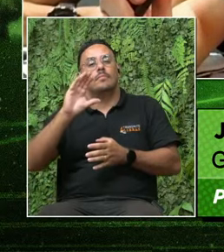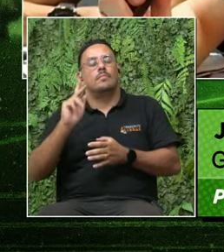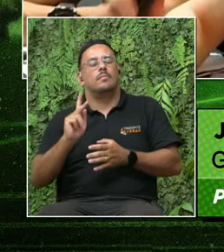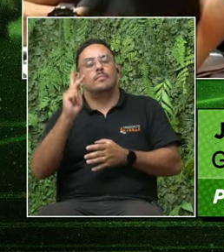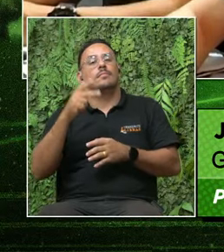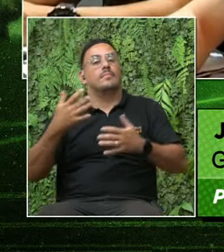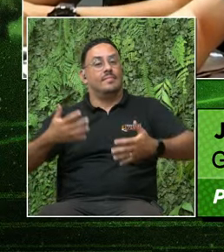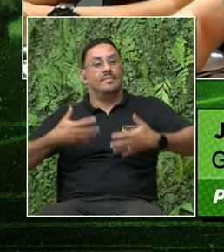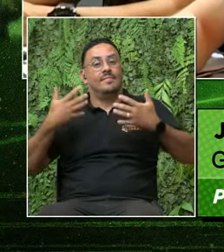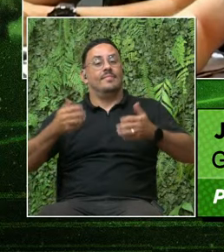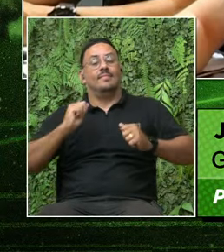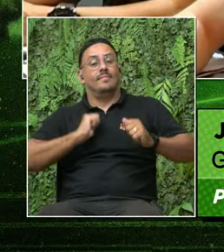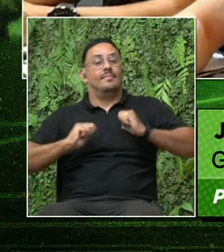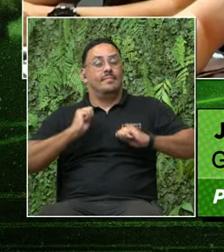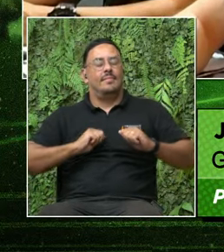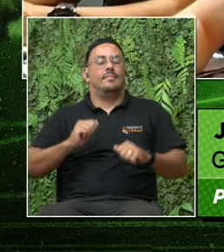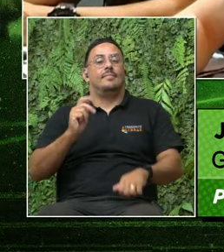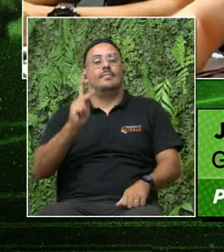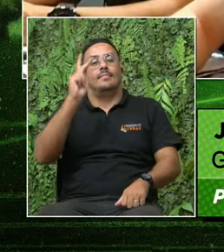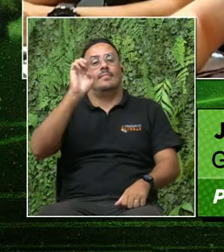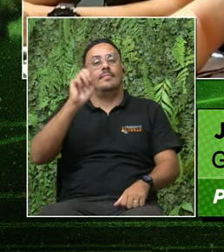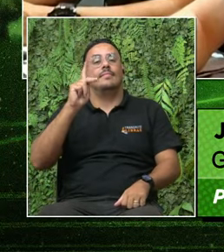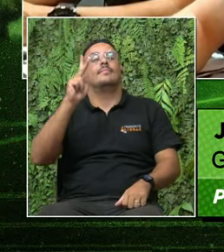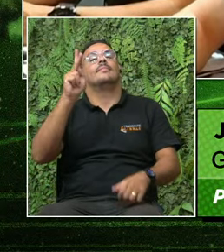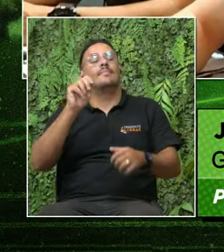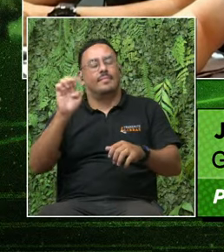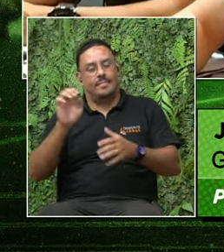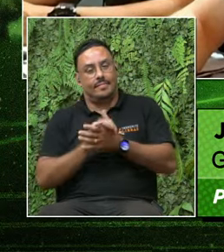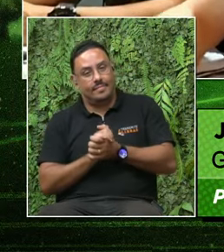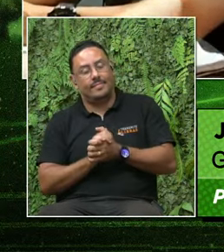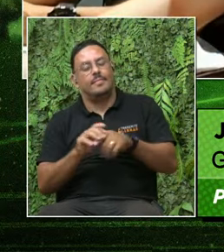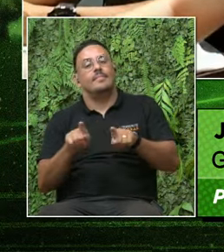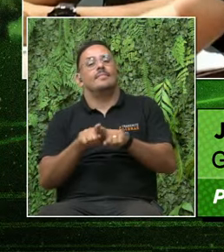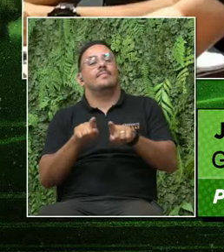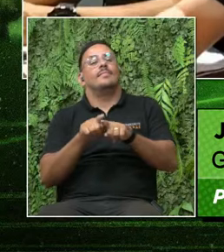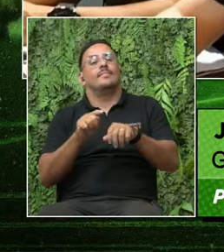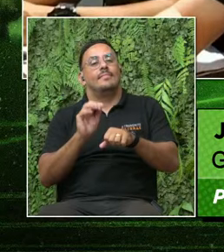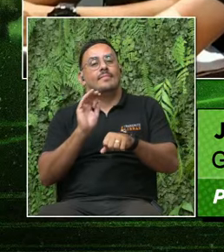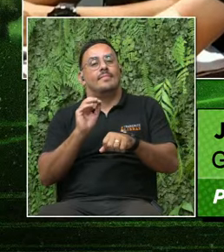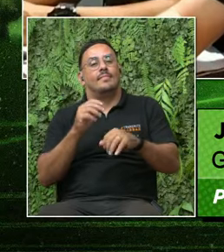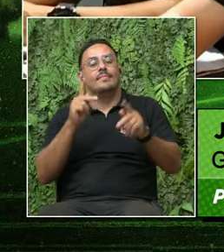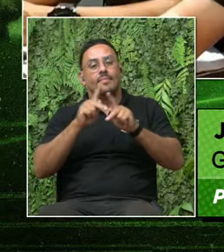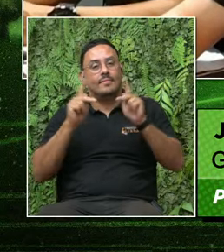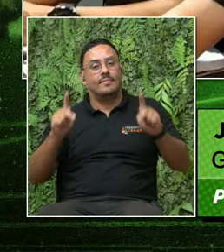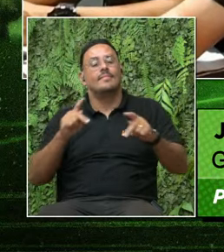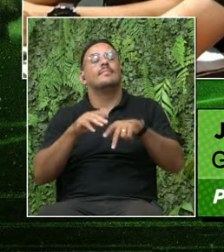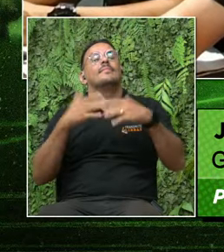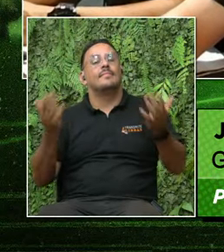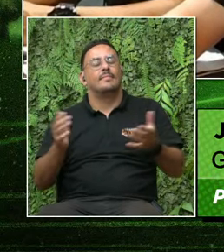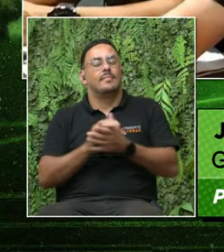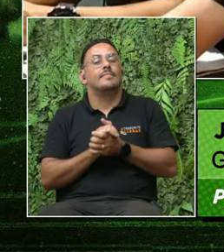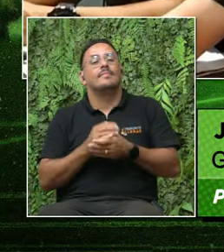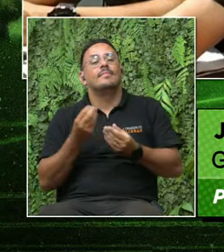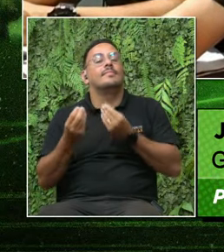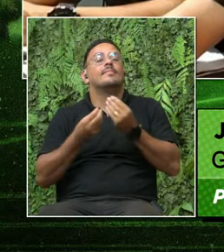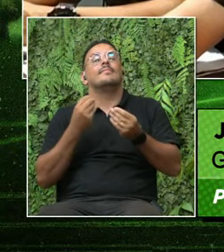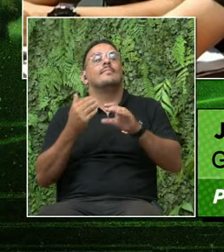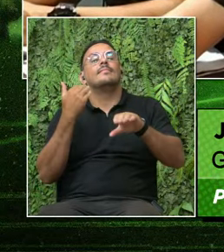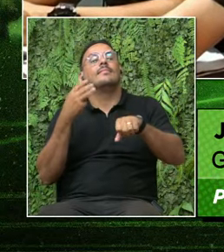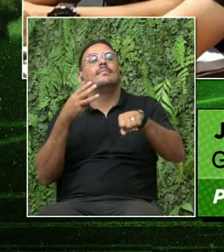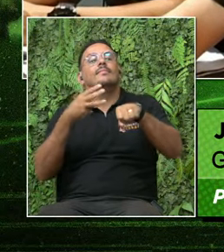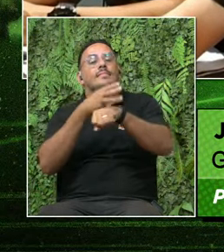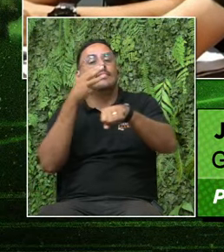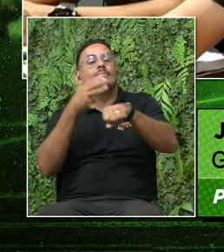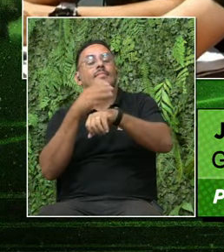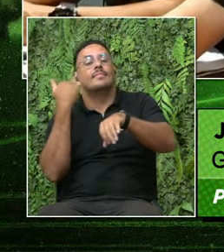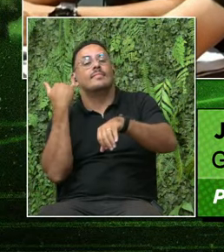animado ansioso o quequ também personal coordenador da musculação da debit Training Cadê todo mundo gente manda mensagem dá um